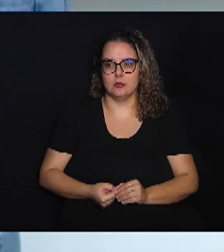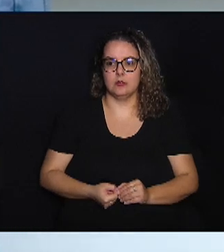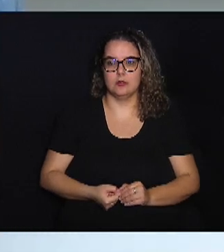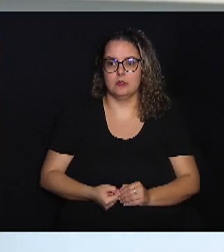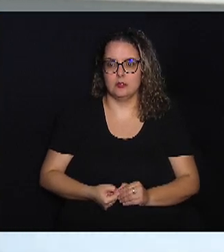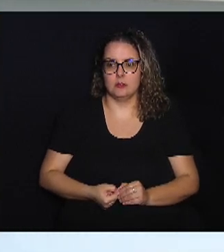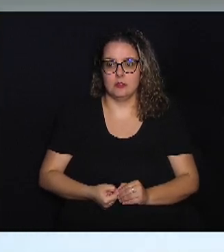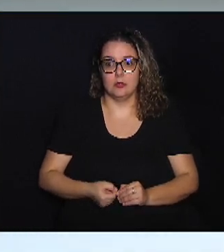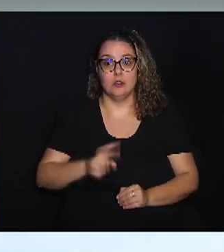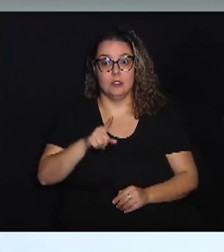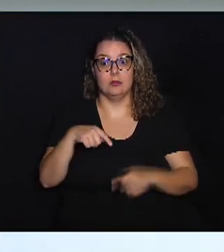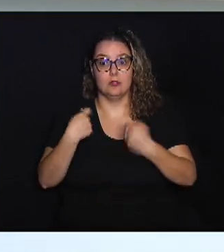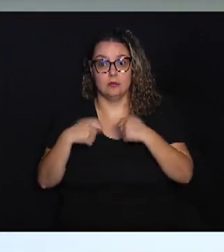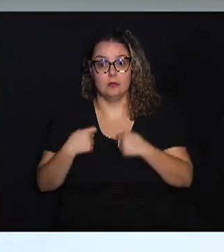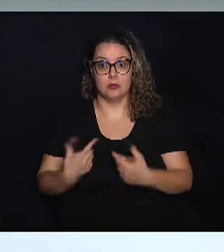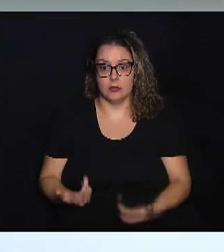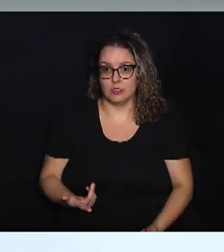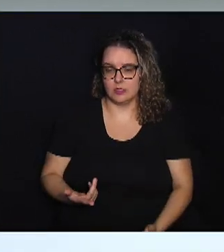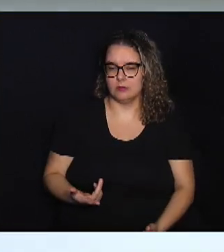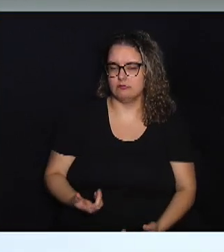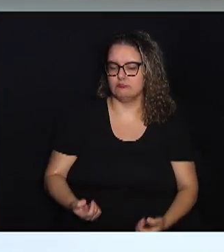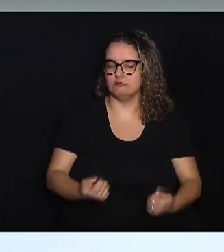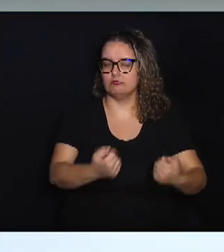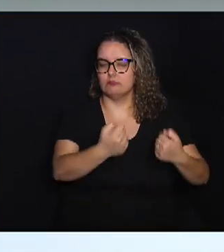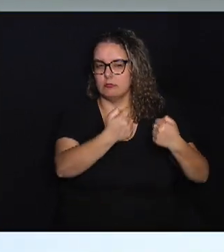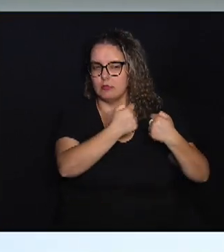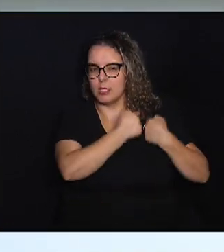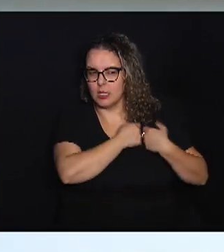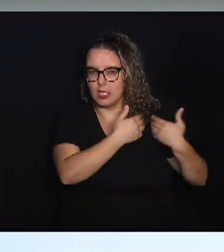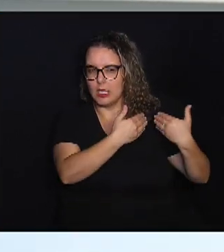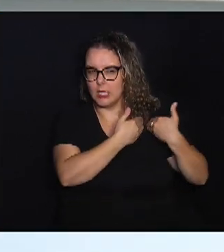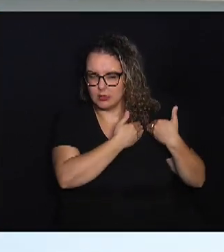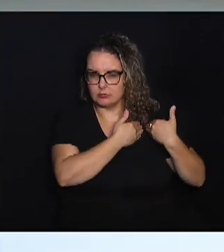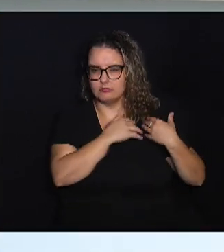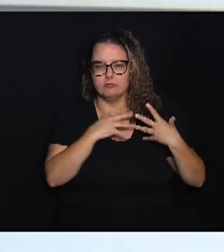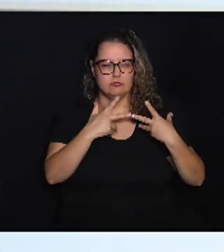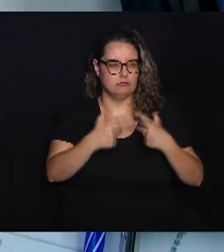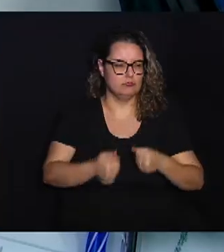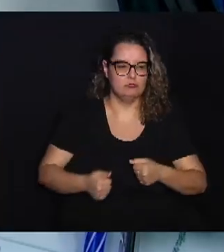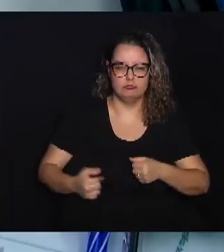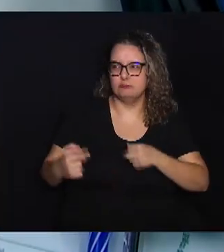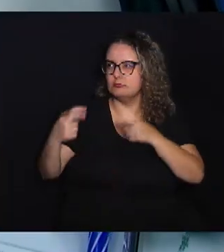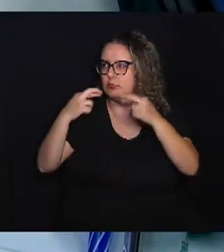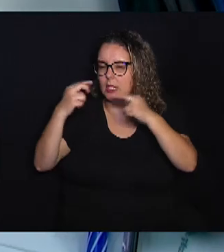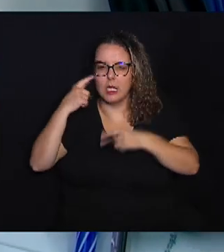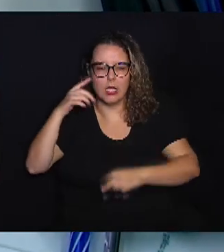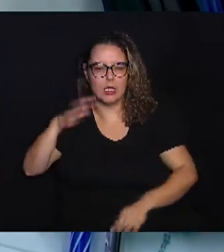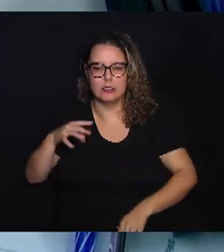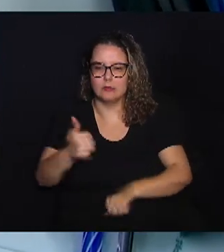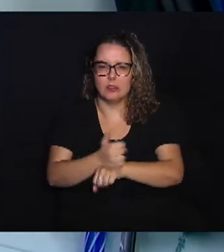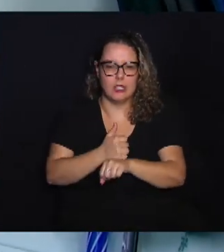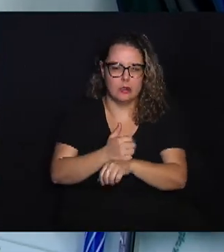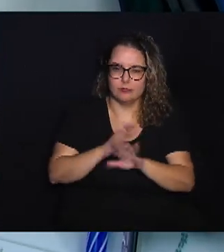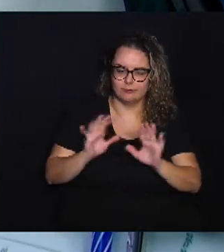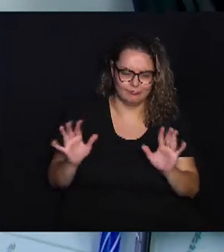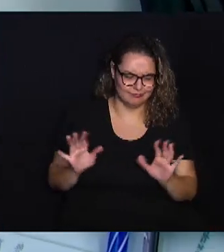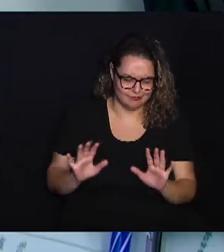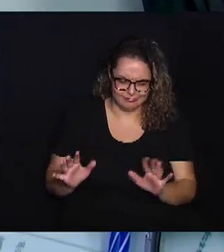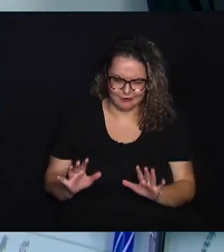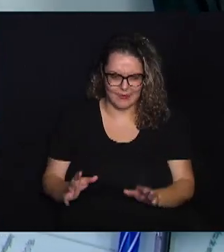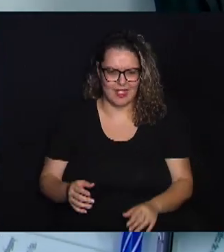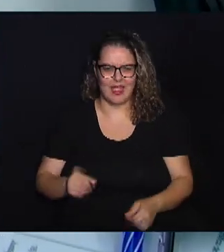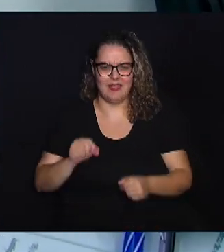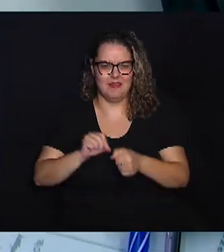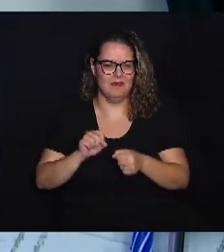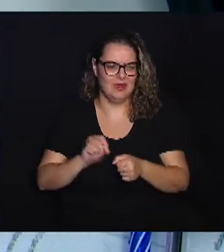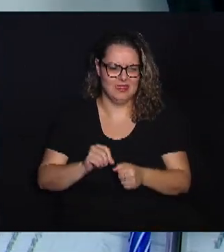preciso colocar já na conta do aluno todas as percepções, todos os vislumbres de vida profissional, e já faz teste vocacional, e